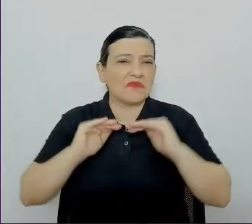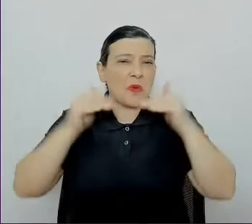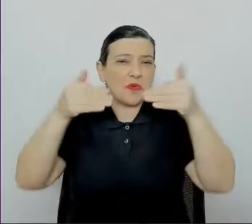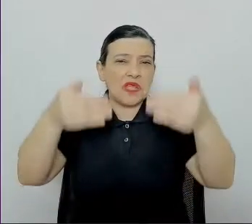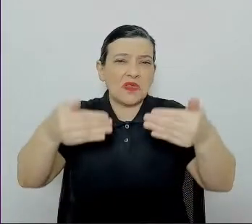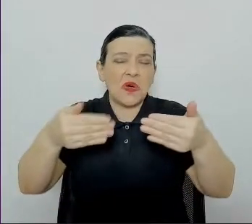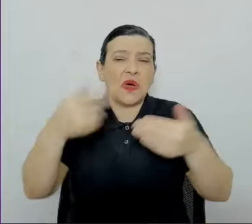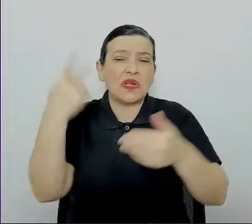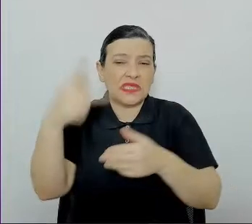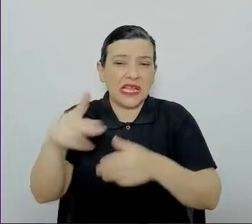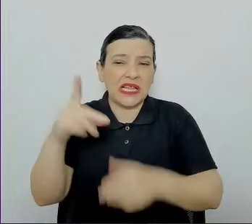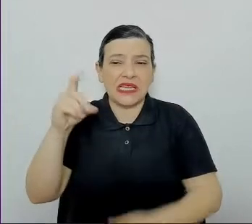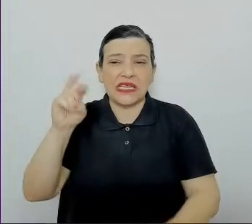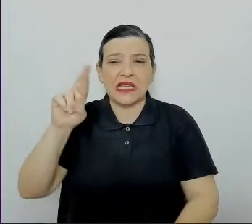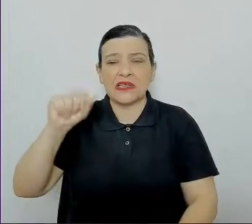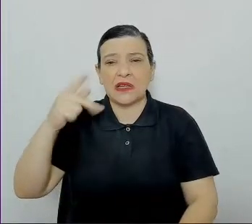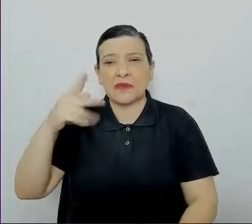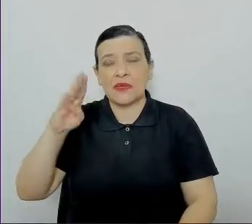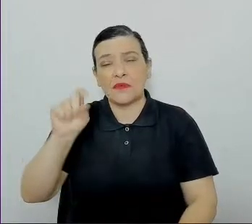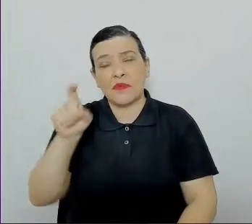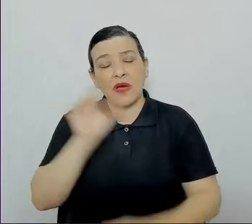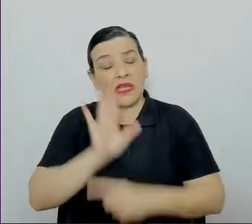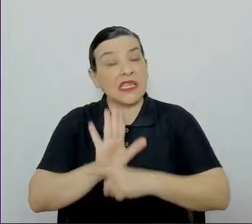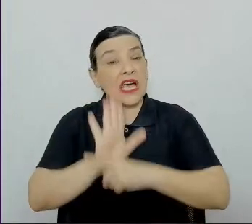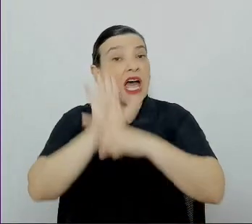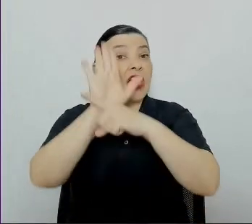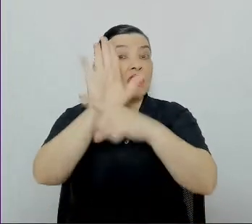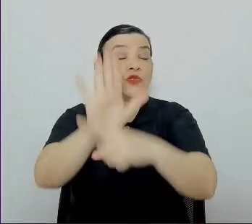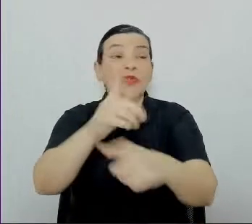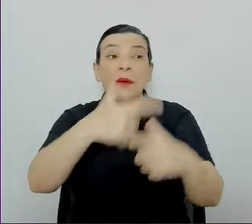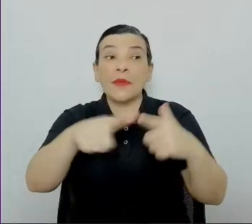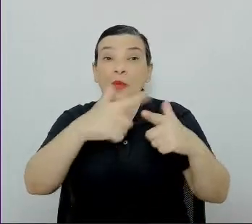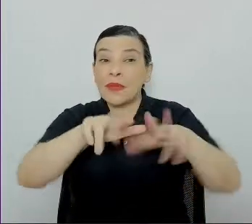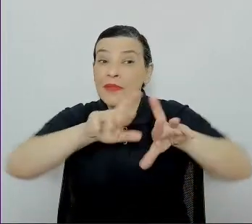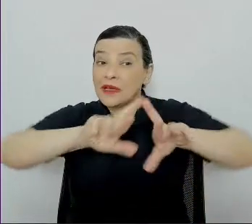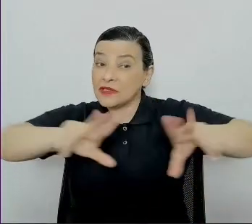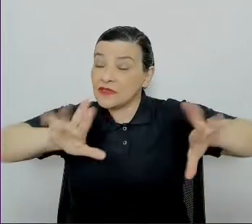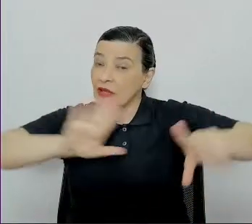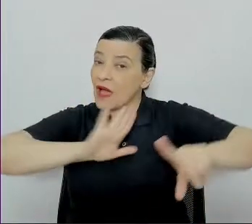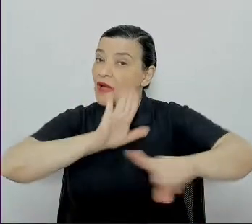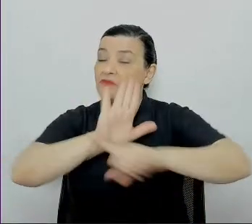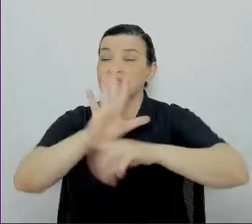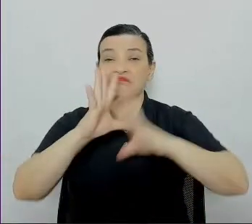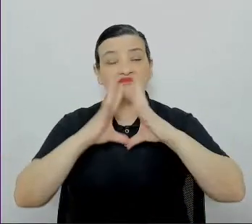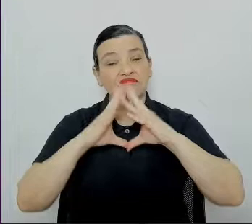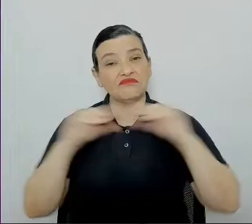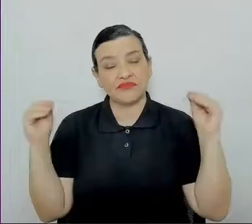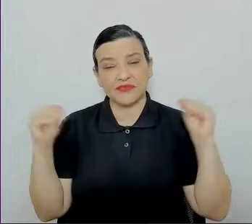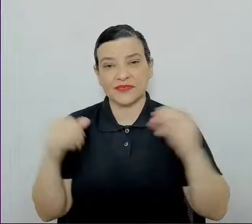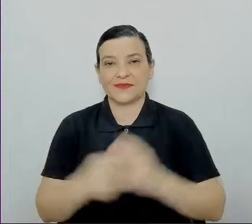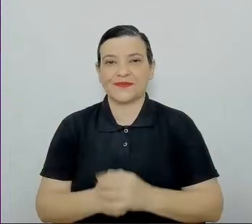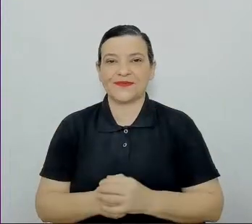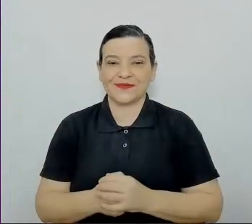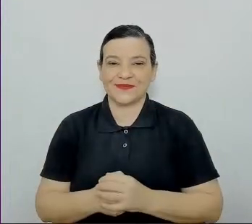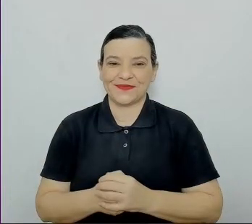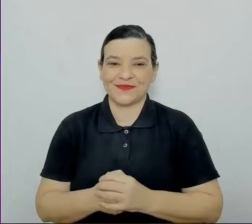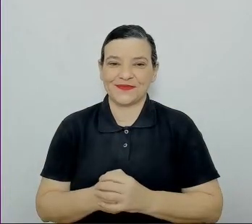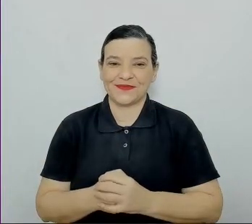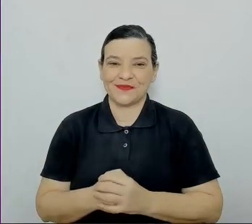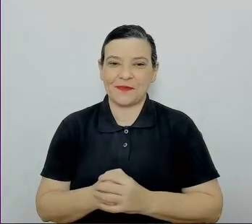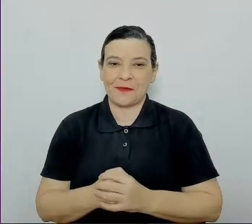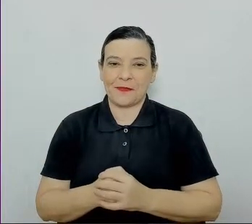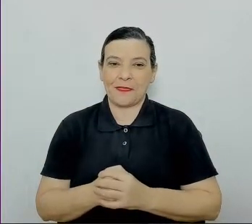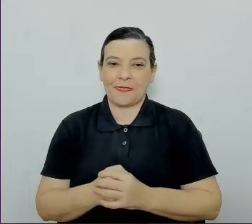resolvem problemas e necessidades específicas, independente do que é esse produto ou do que são essas features.